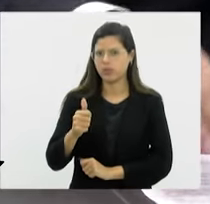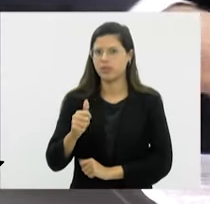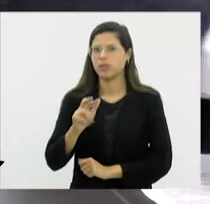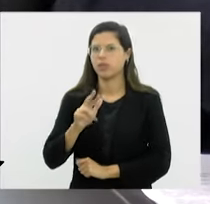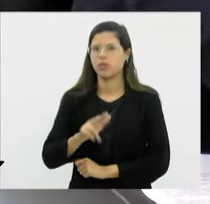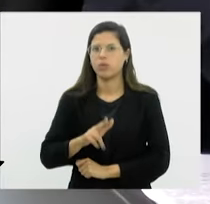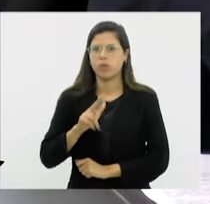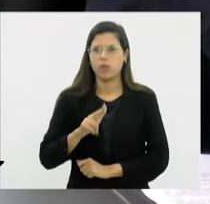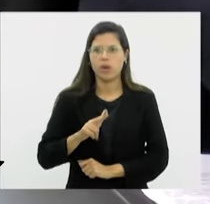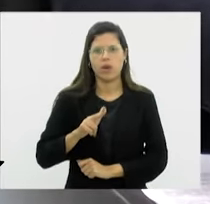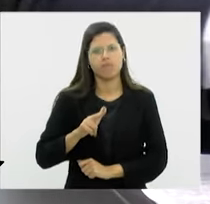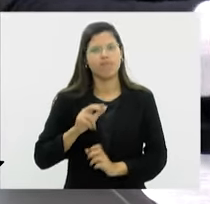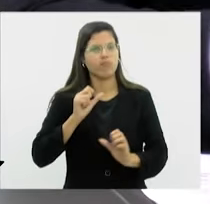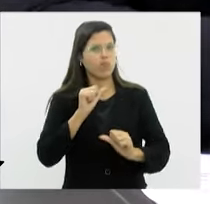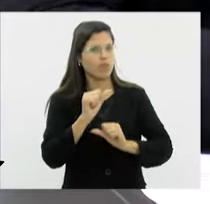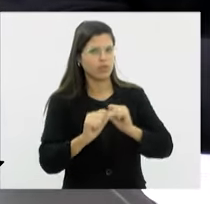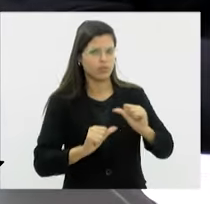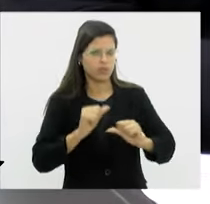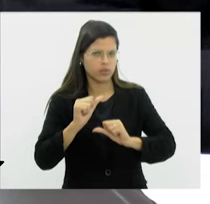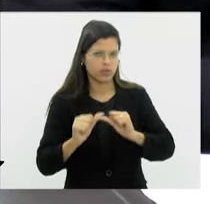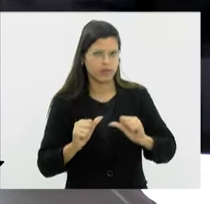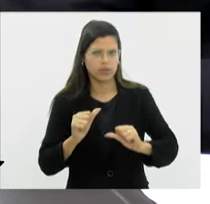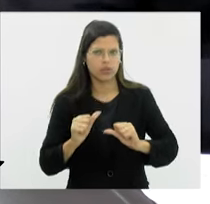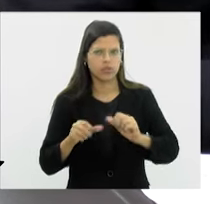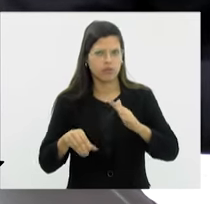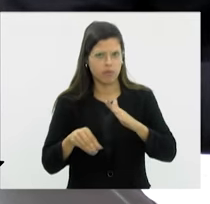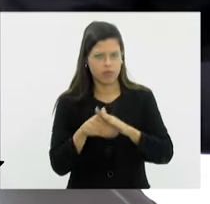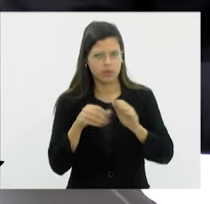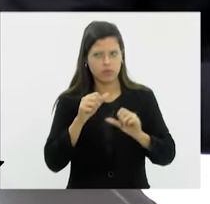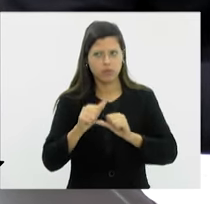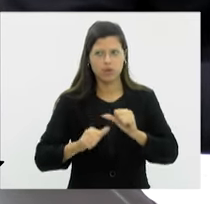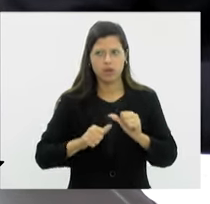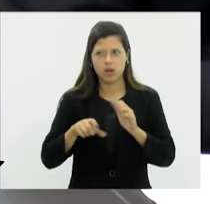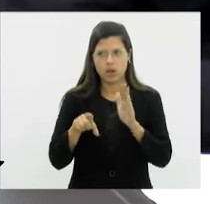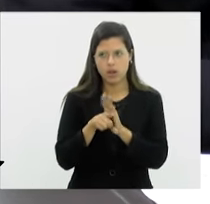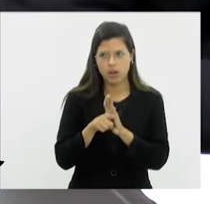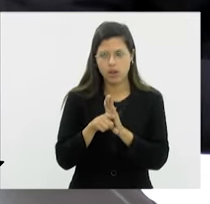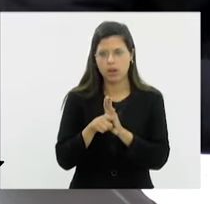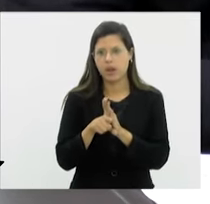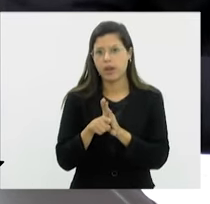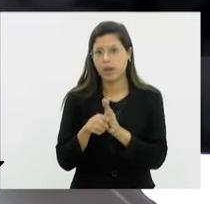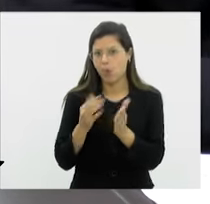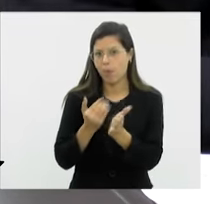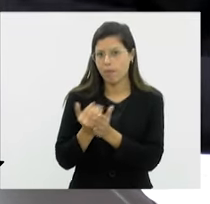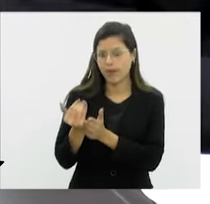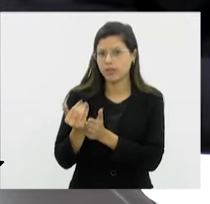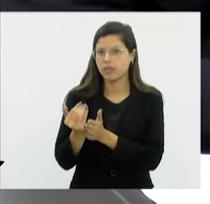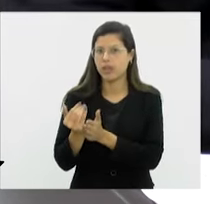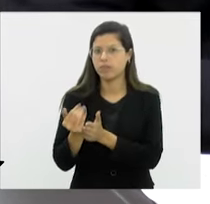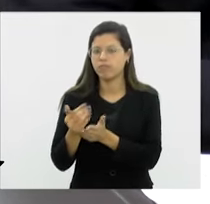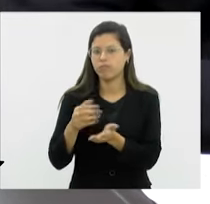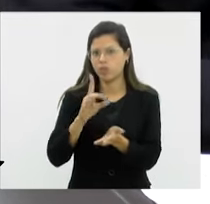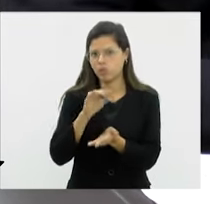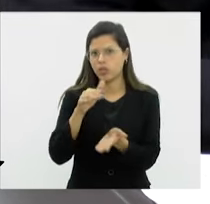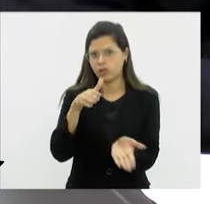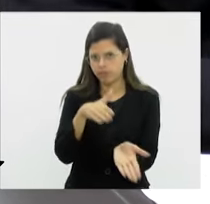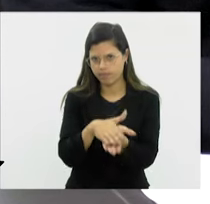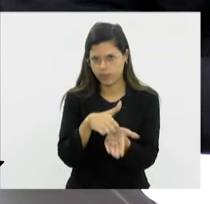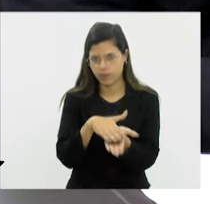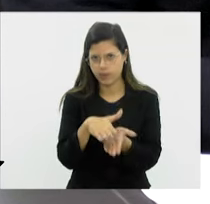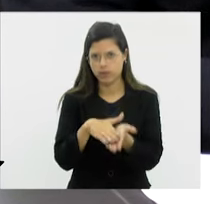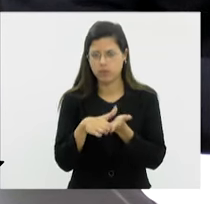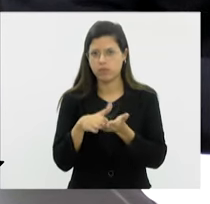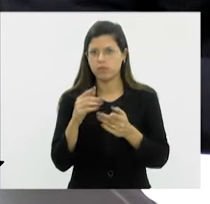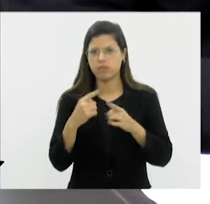uma modificativa para colocar a lei entrando em vigor na data de sua publicação, senão ela fica sem